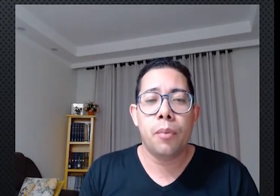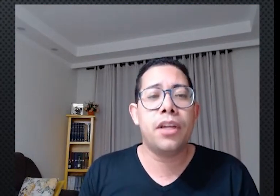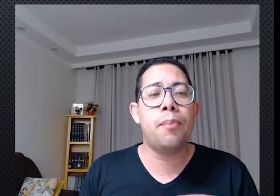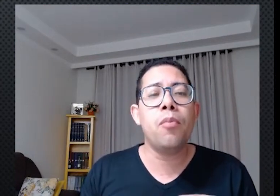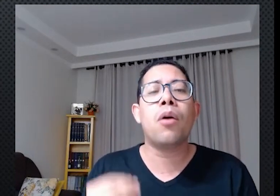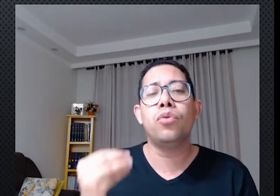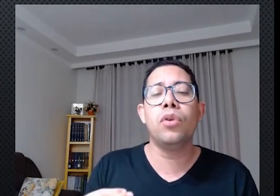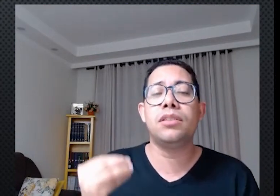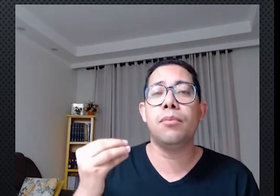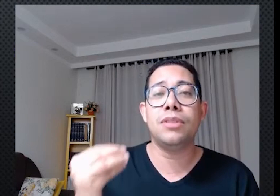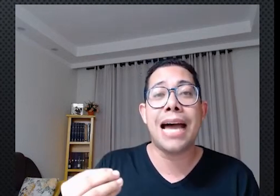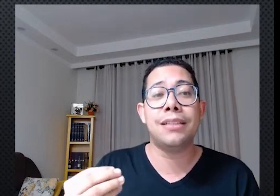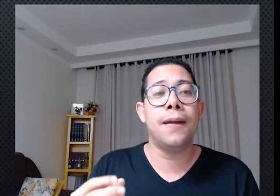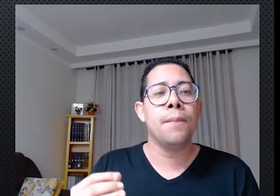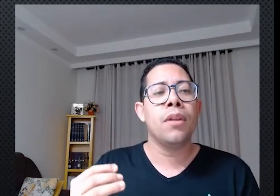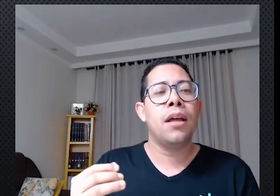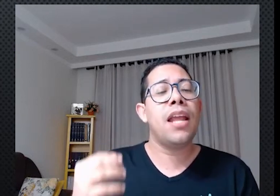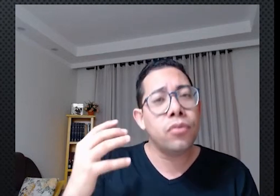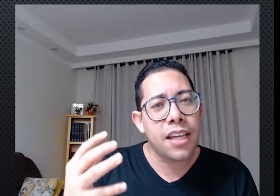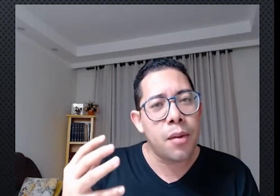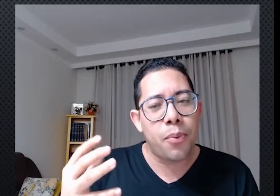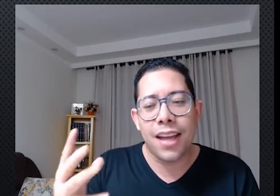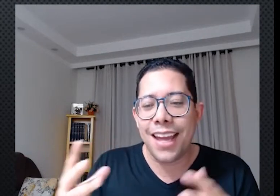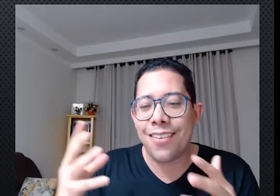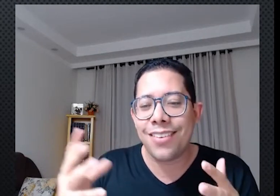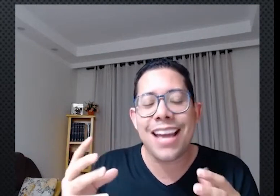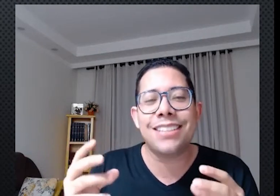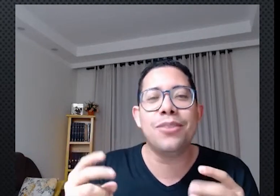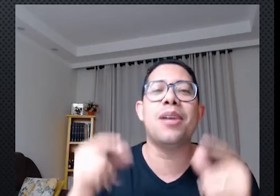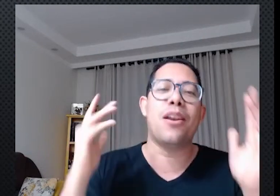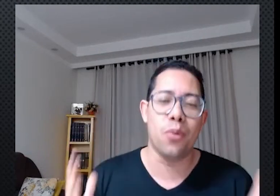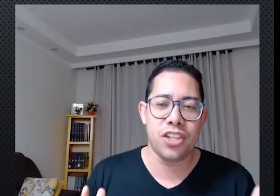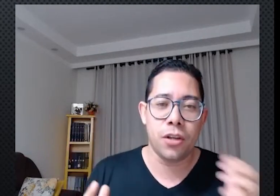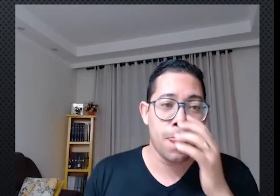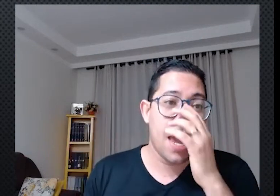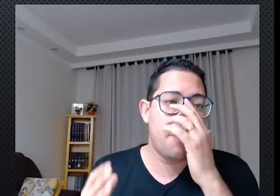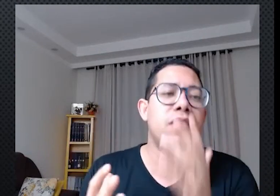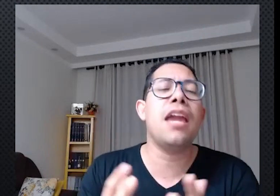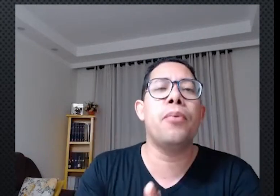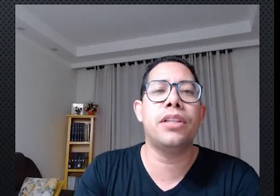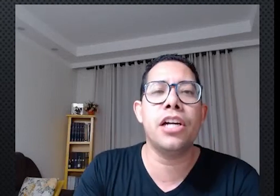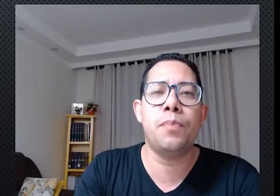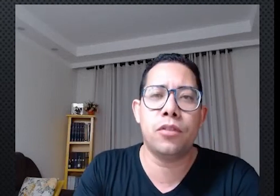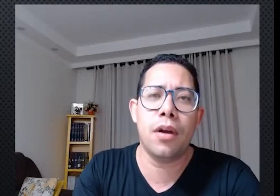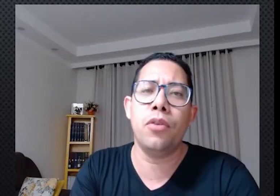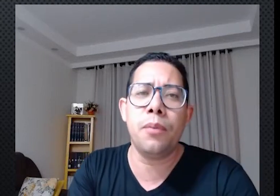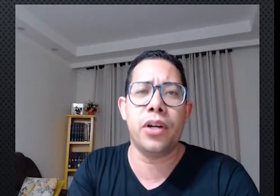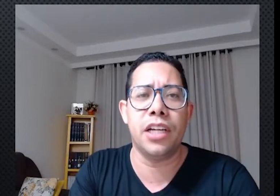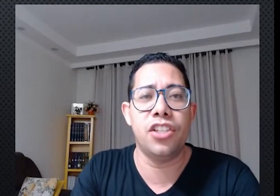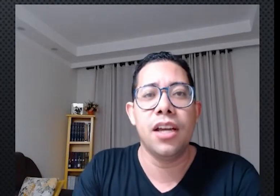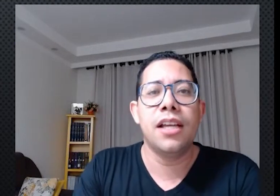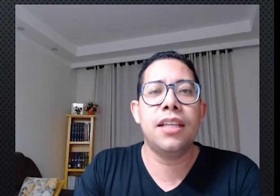isso. Porque para uma cultura ser mudada, leva um tempo. É algo que não é assim do dia para a noite. É por isso que é importante, pessoal, é